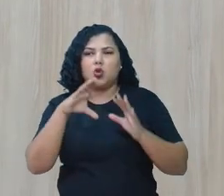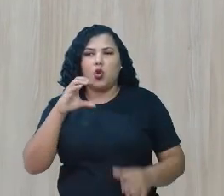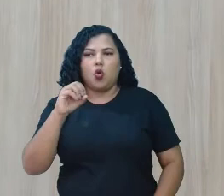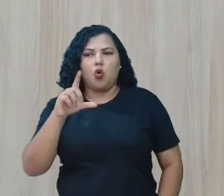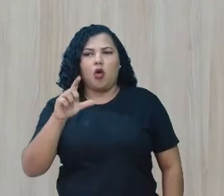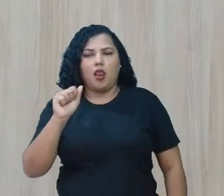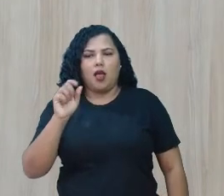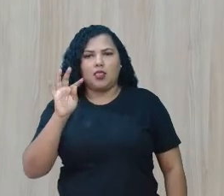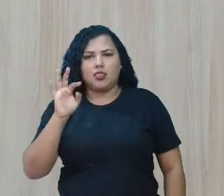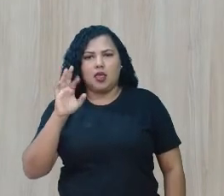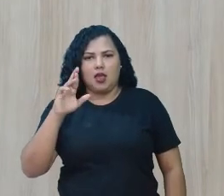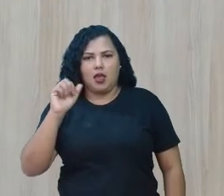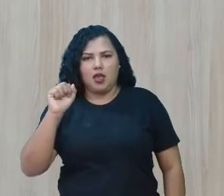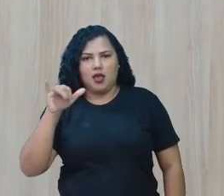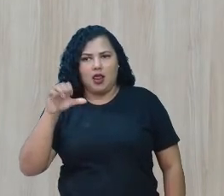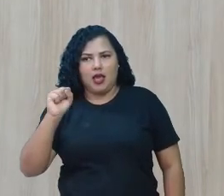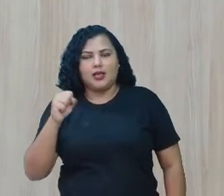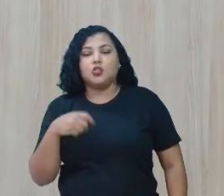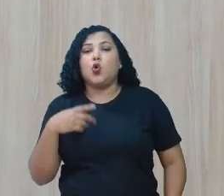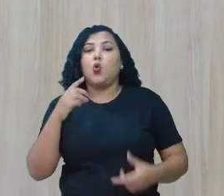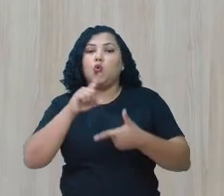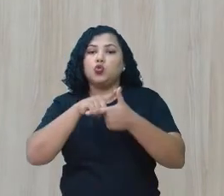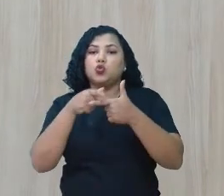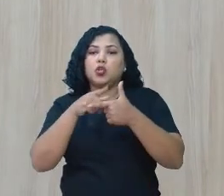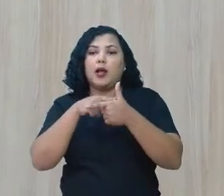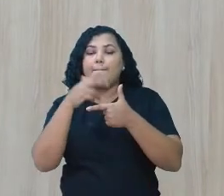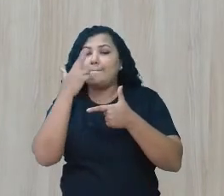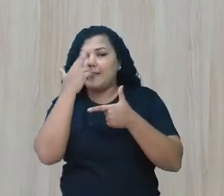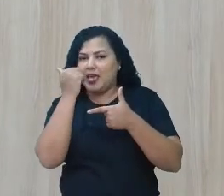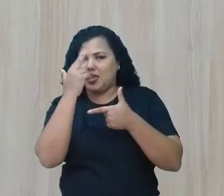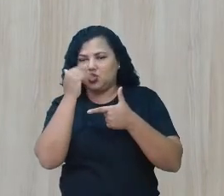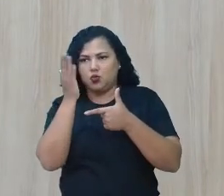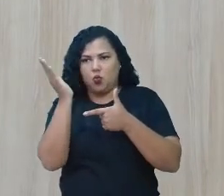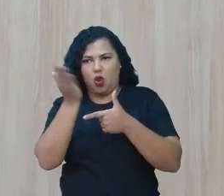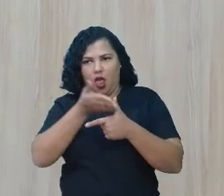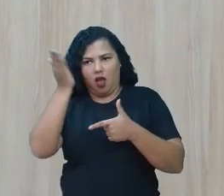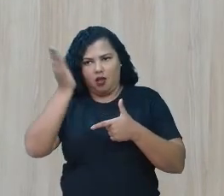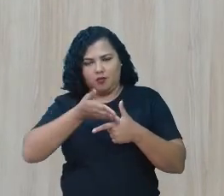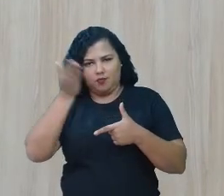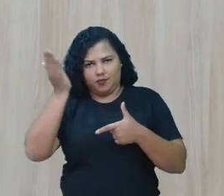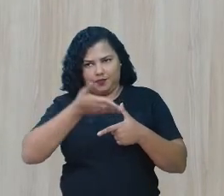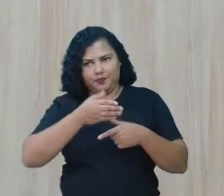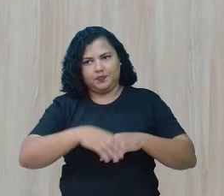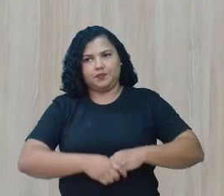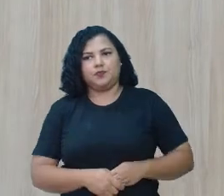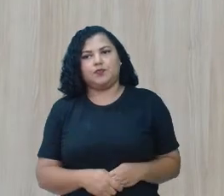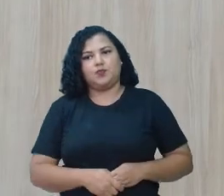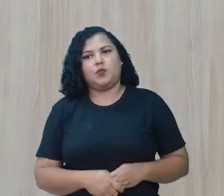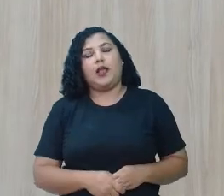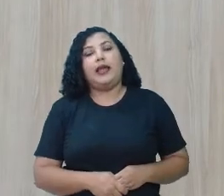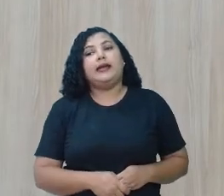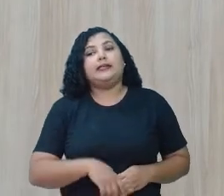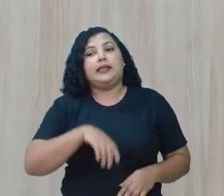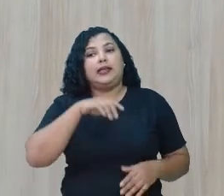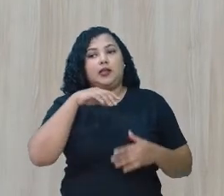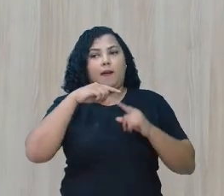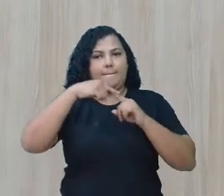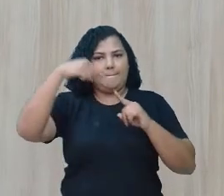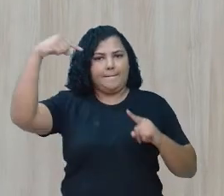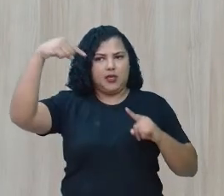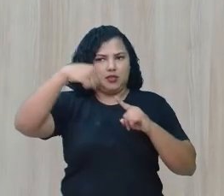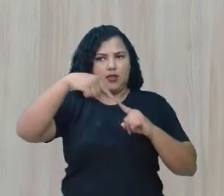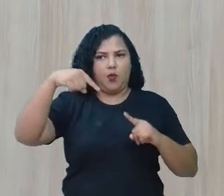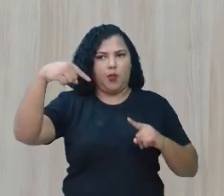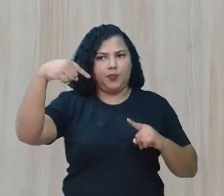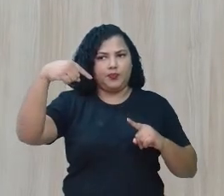Um está de um lado e os dois ângulos têm que estar do mesmo lado, colaterais, tá bom? Mesmo lado. Então eu tenho aqui, ó, pode notar